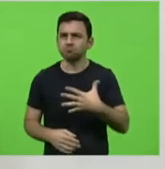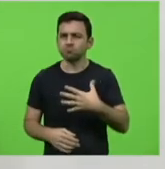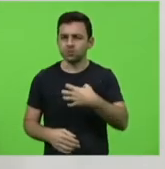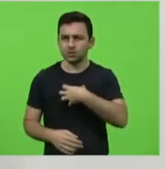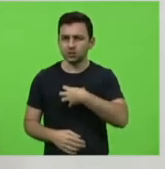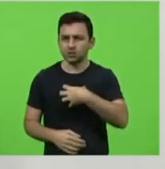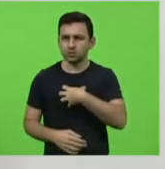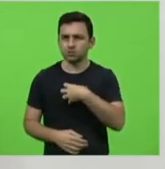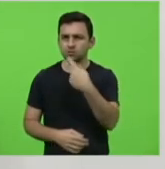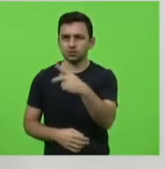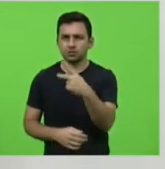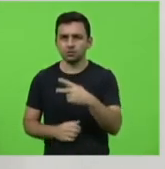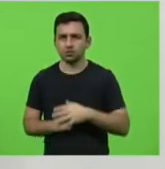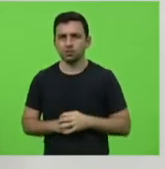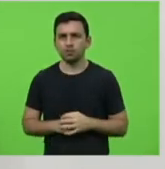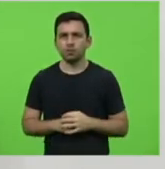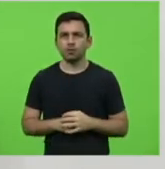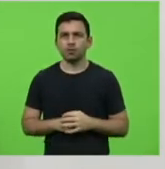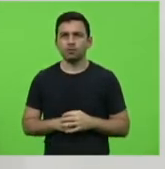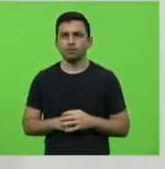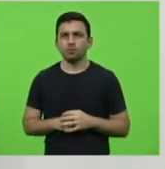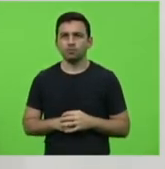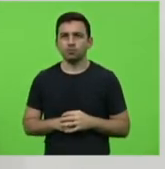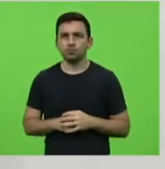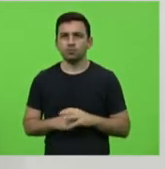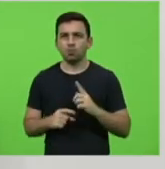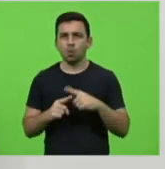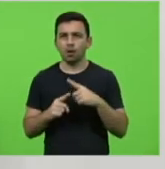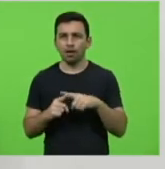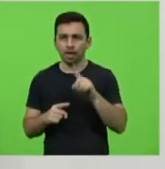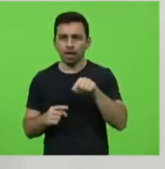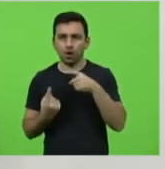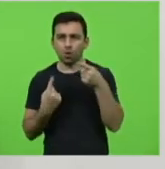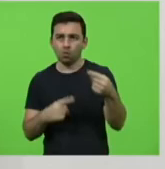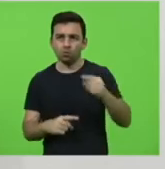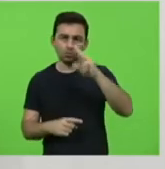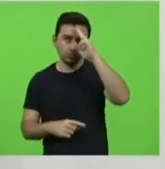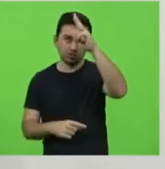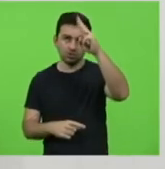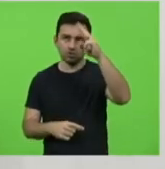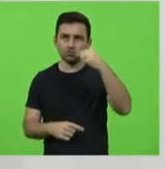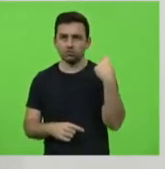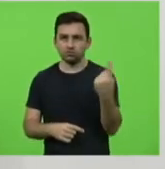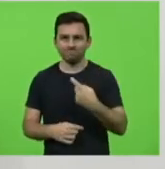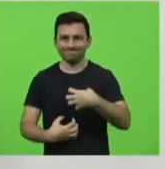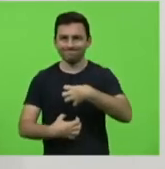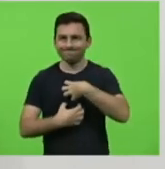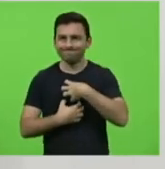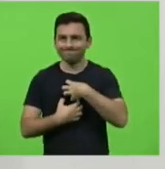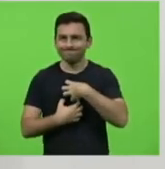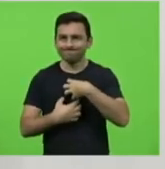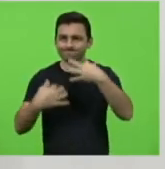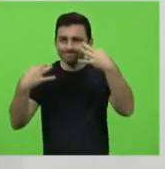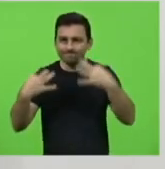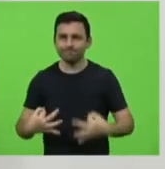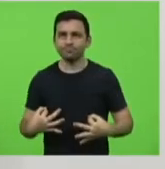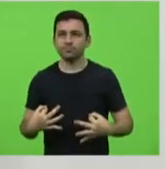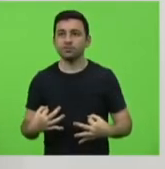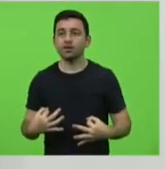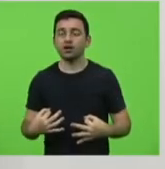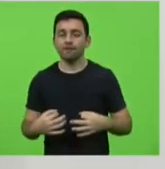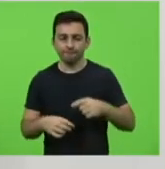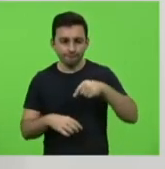Não porque é contra o Moisés. Não, eu acho que essa é a nossa essência. A essência de quem anda na